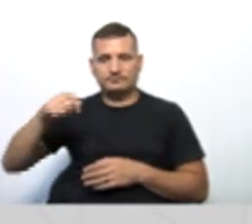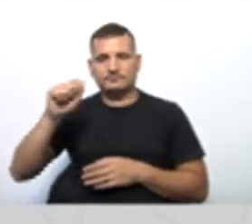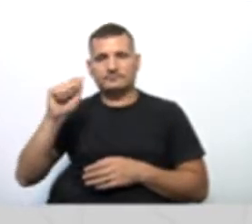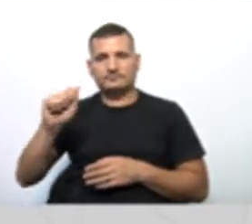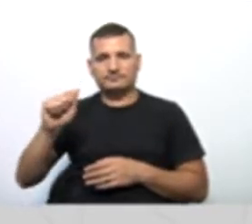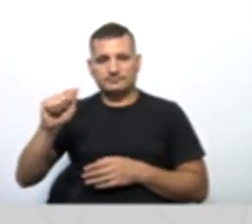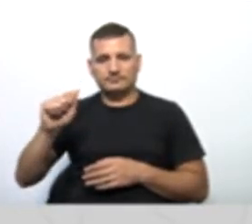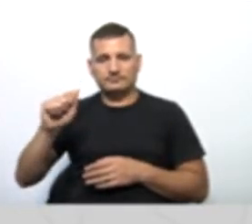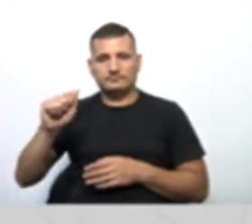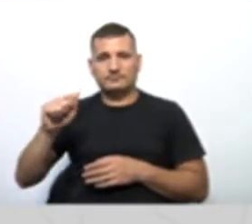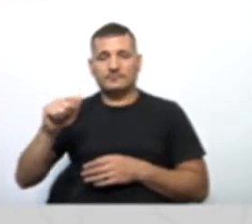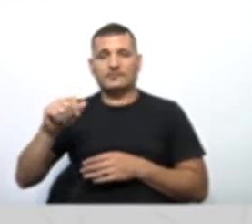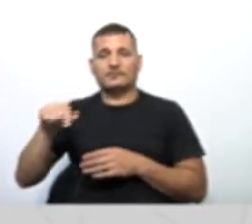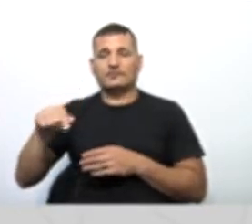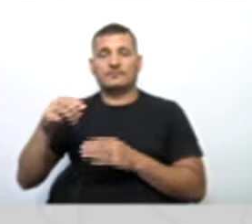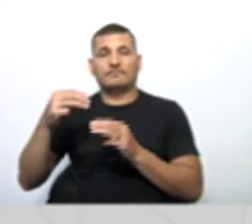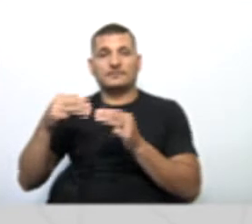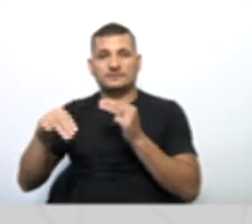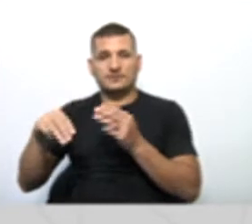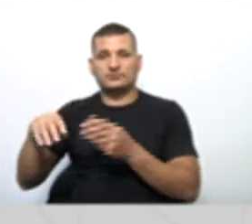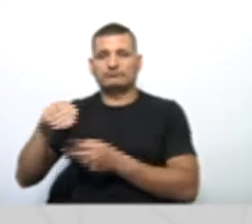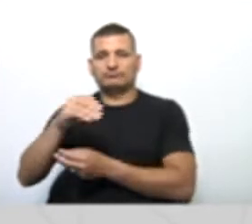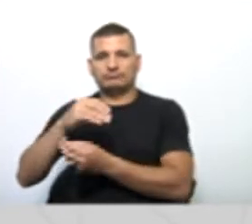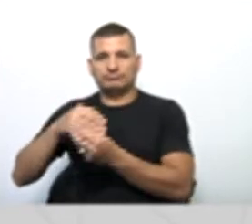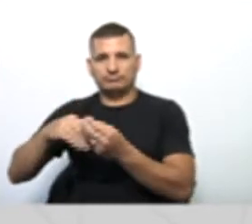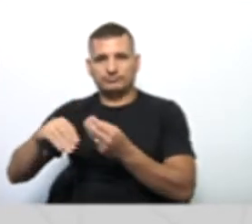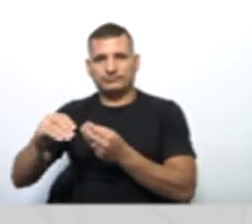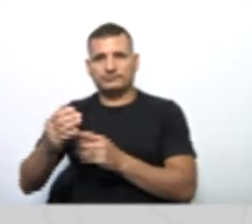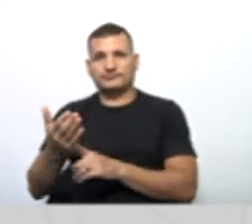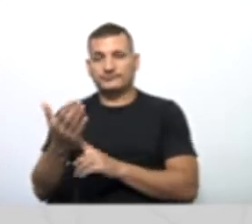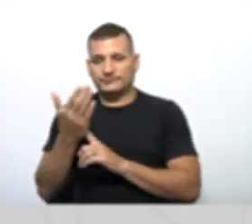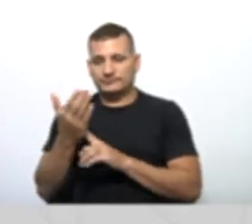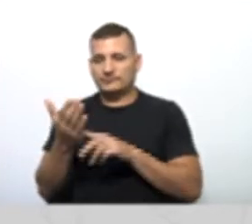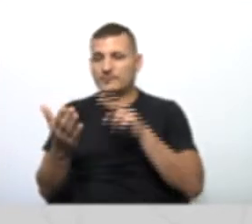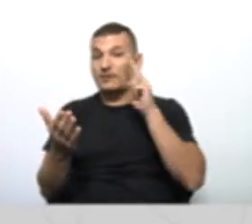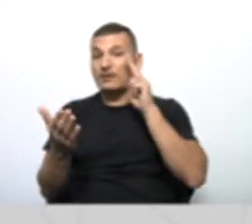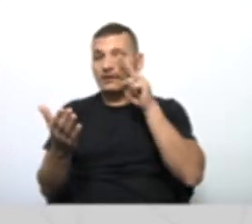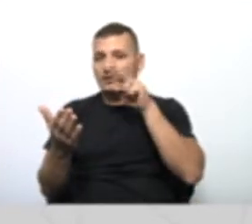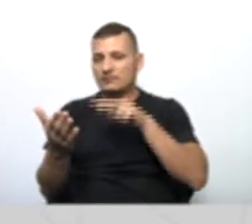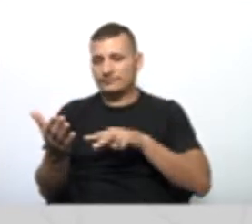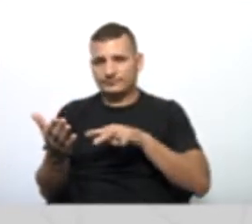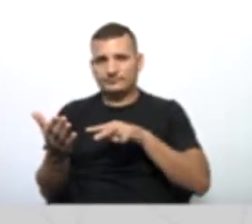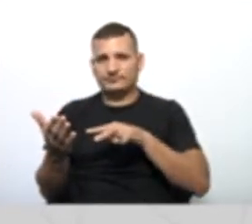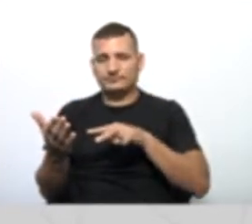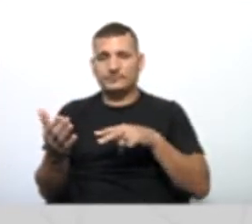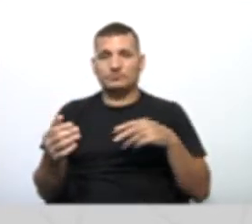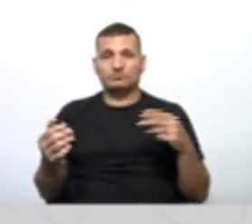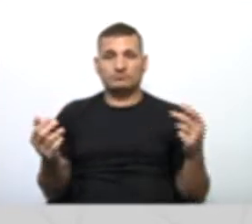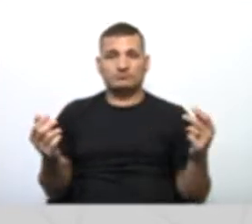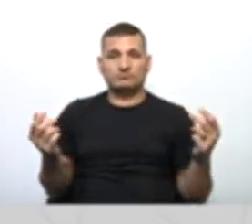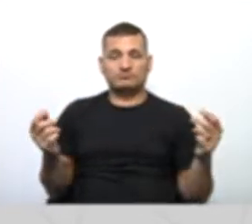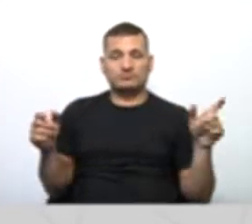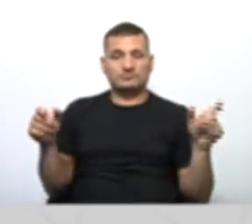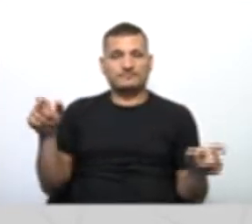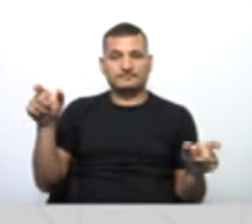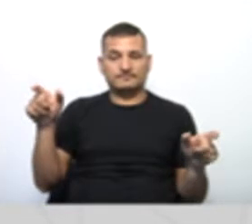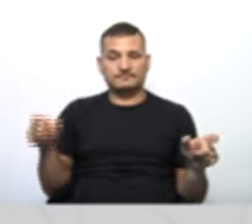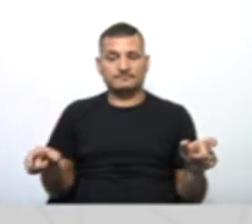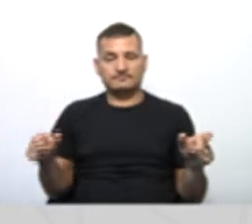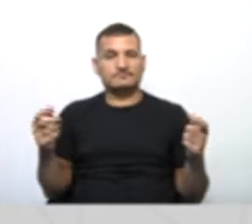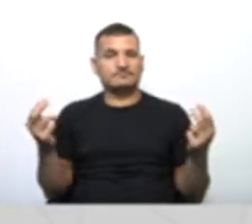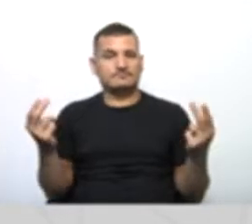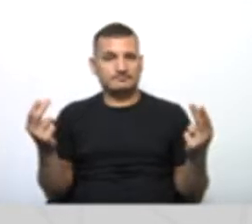tem também, essa mensagem volta ao estado original e ele interpreta. Então, reparem, os dois têm a chave igual,